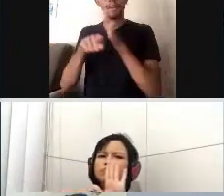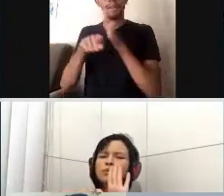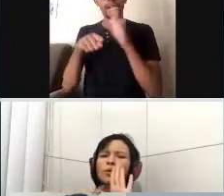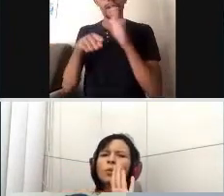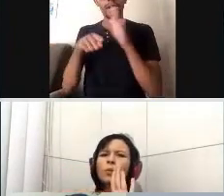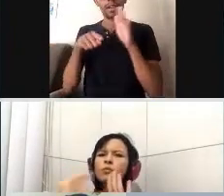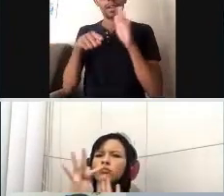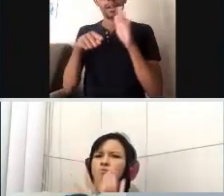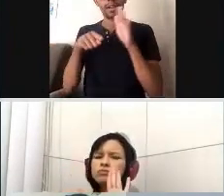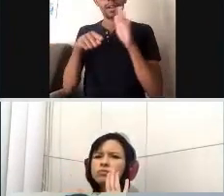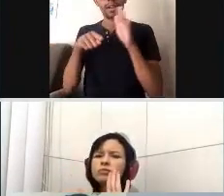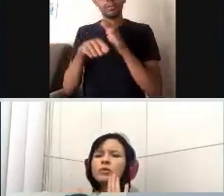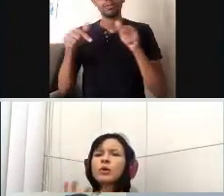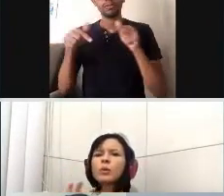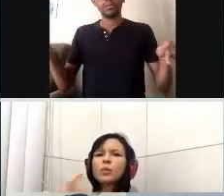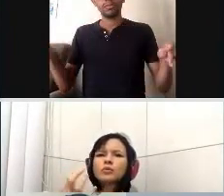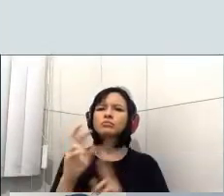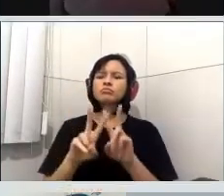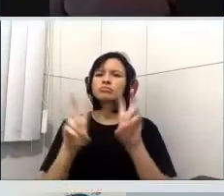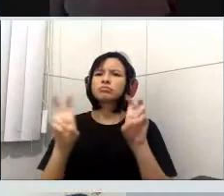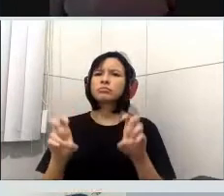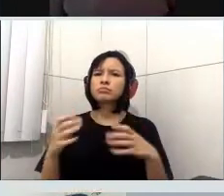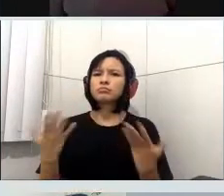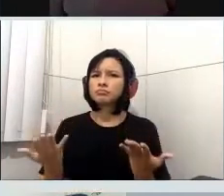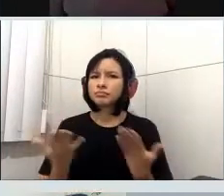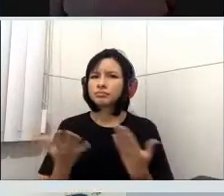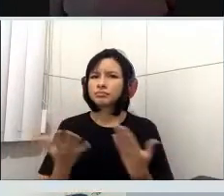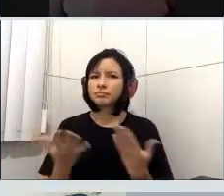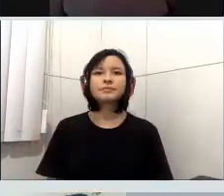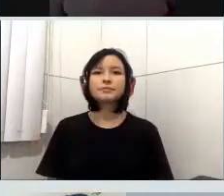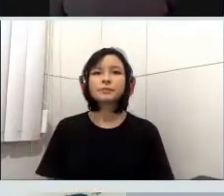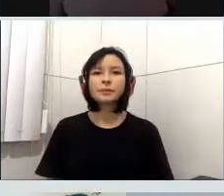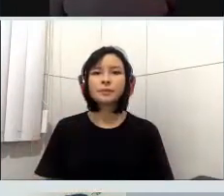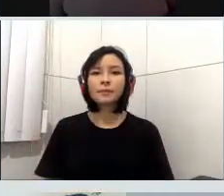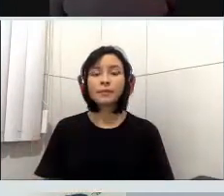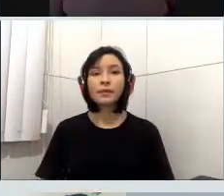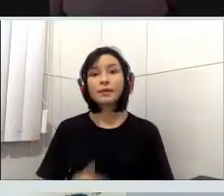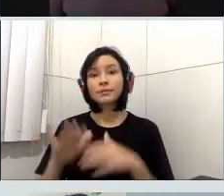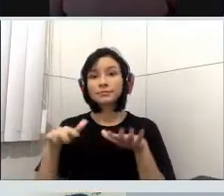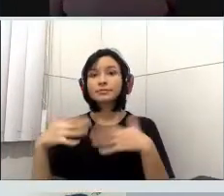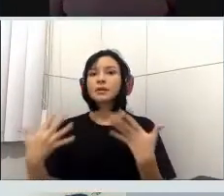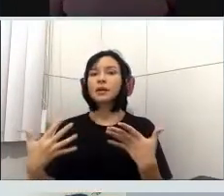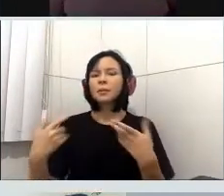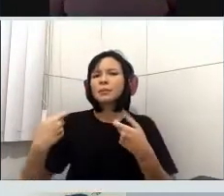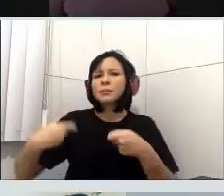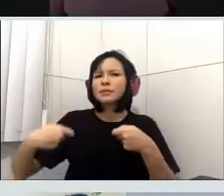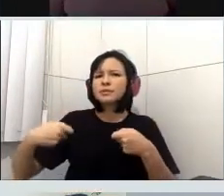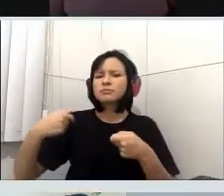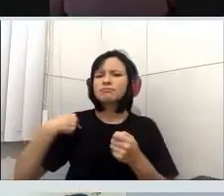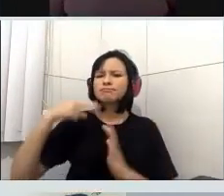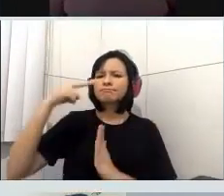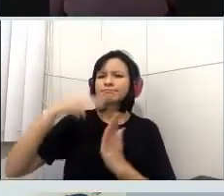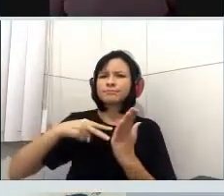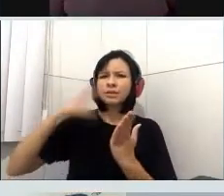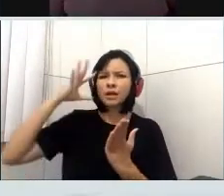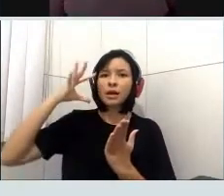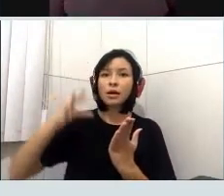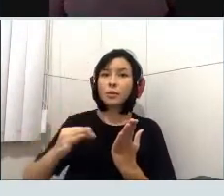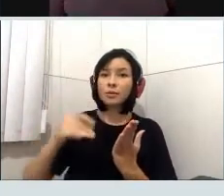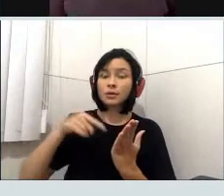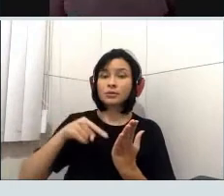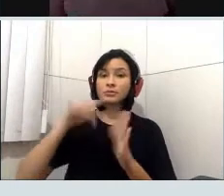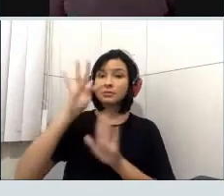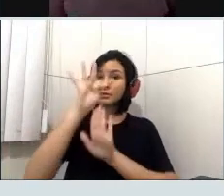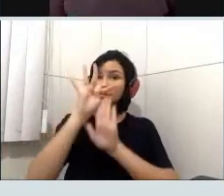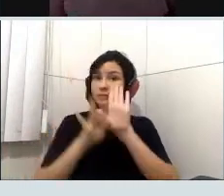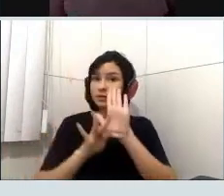Então, eu não acredito muito nessa questão de, tipo, ai, tem que ter não sei quantas coisas. Porque o texto, por mais que o texto do